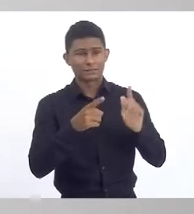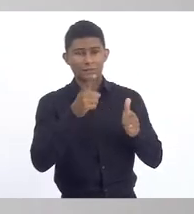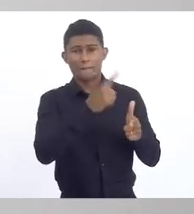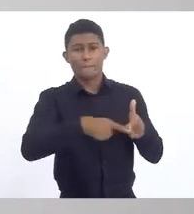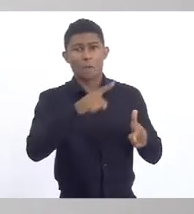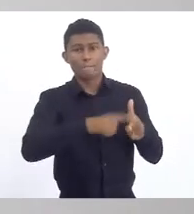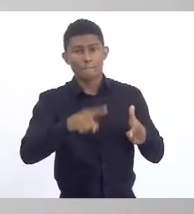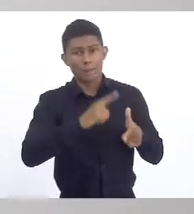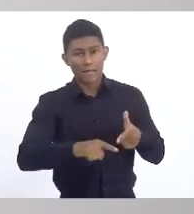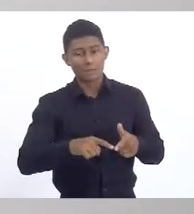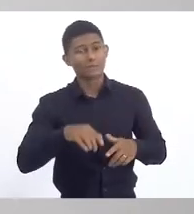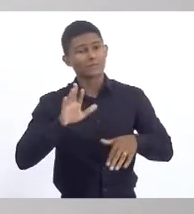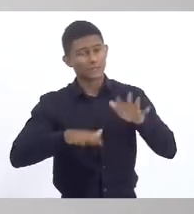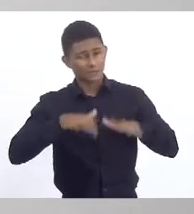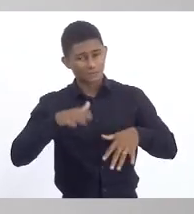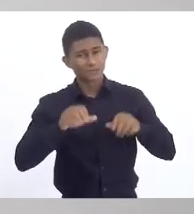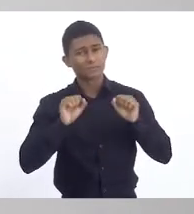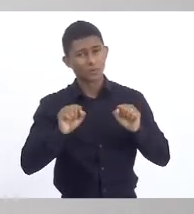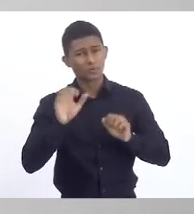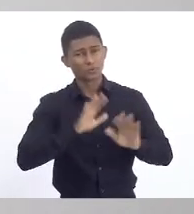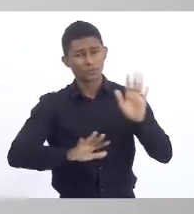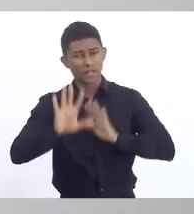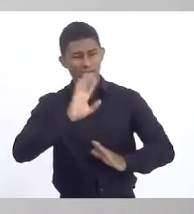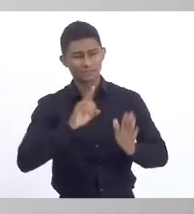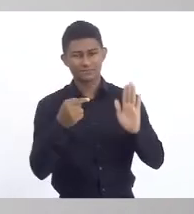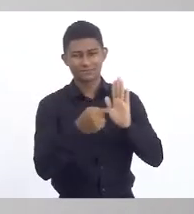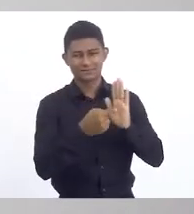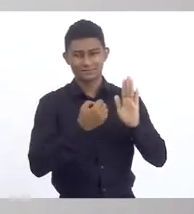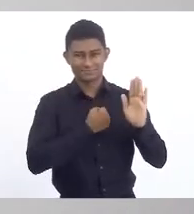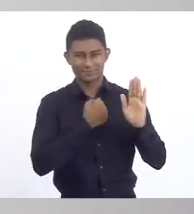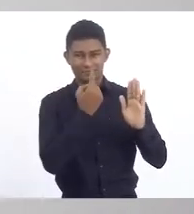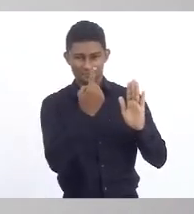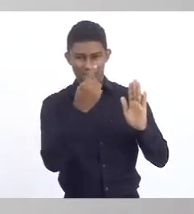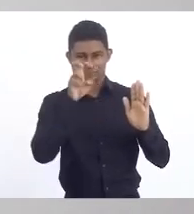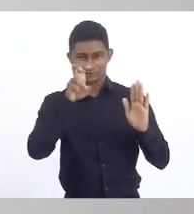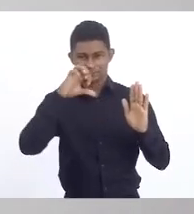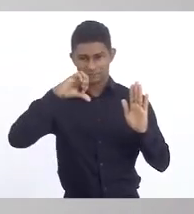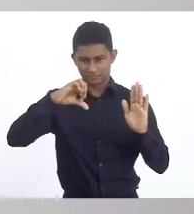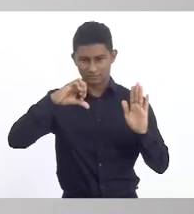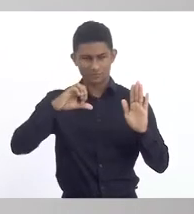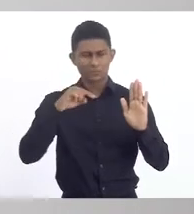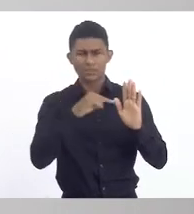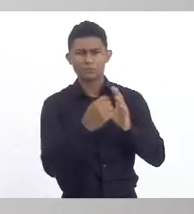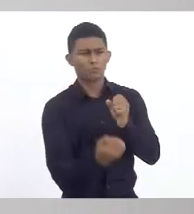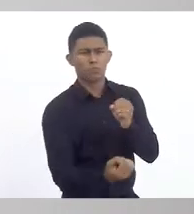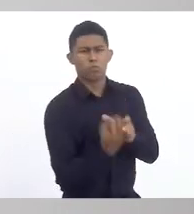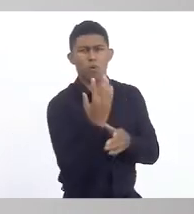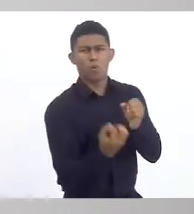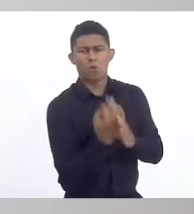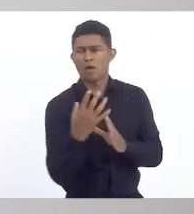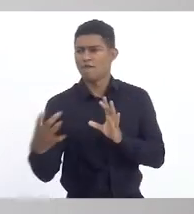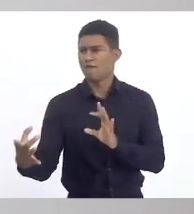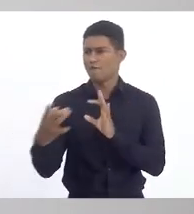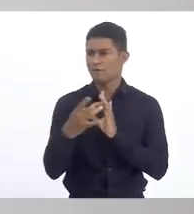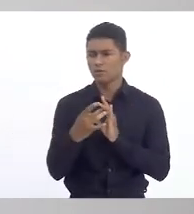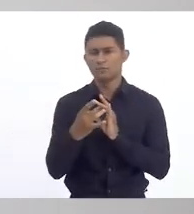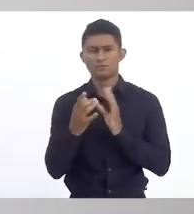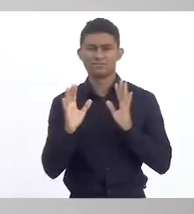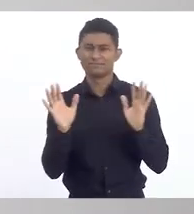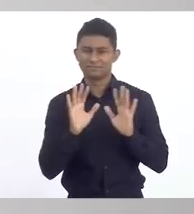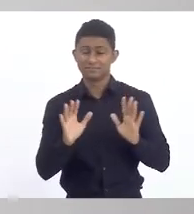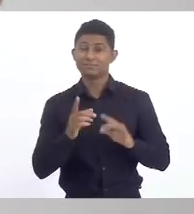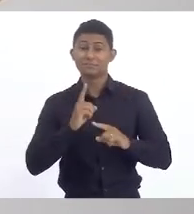ali, nesse artigo da 159. Tá? Então, que não é criação nem majoração de vinculação, porque,